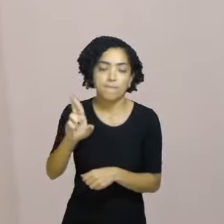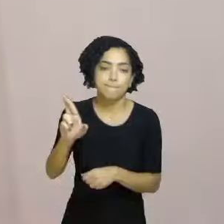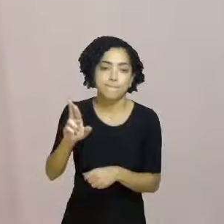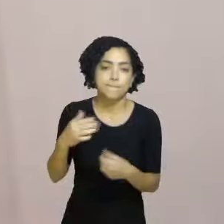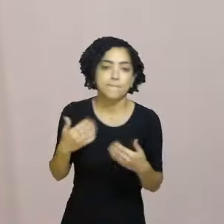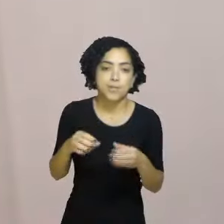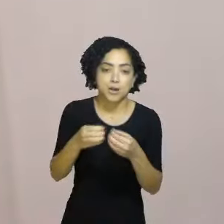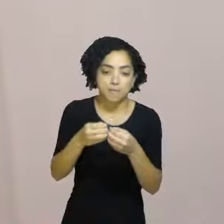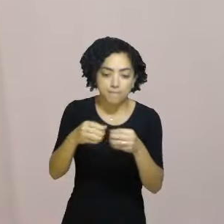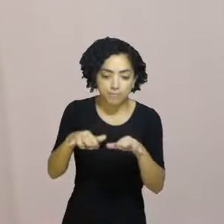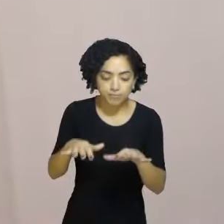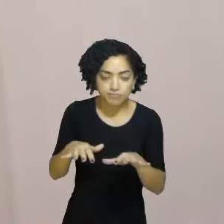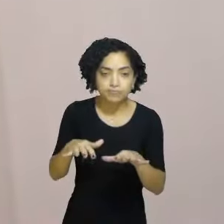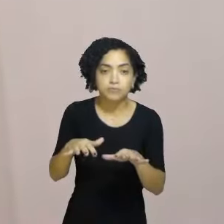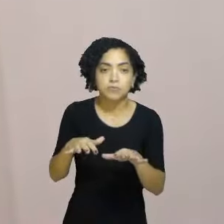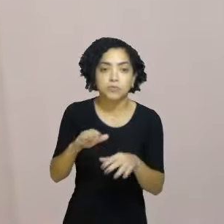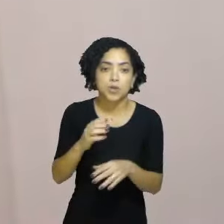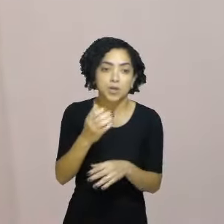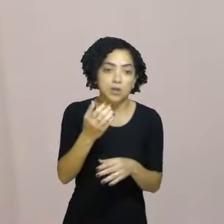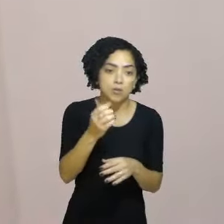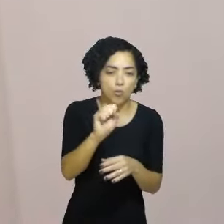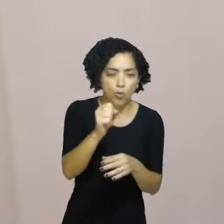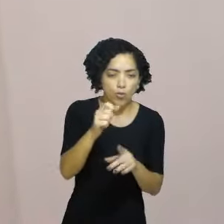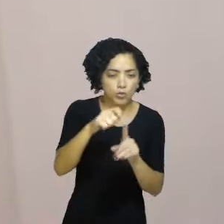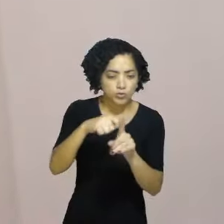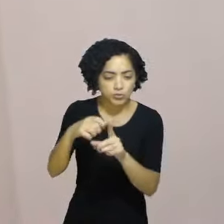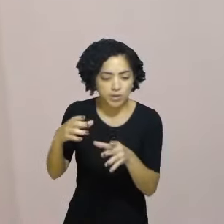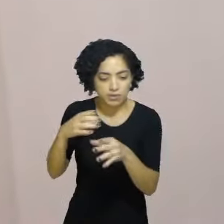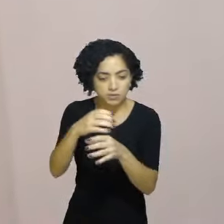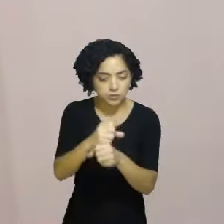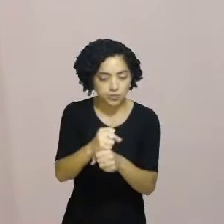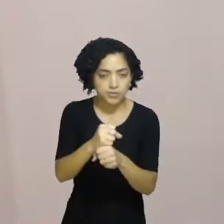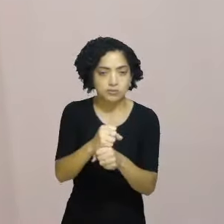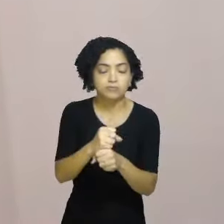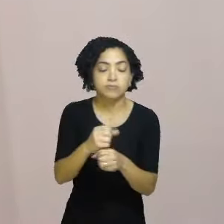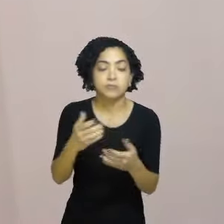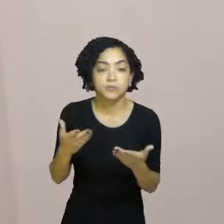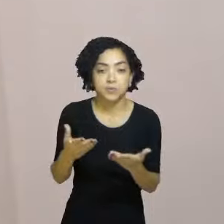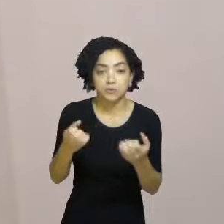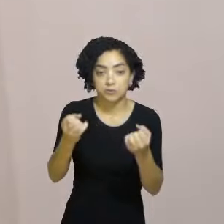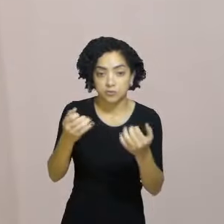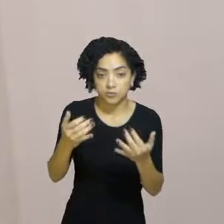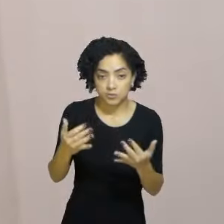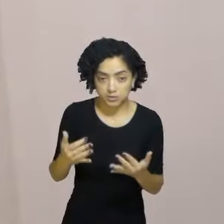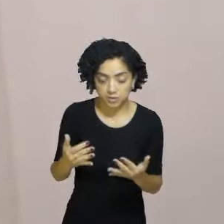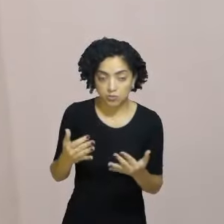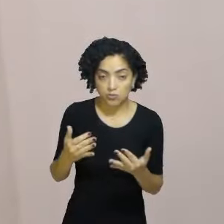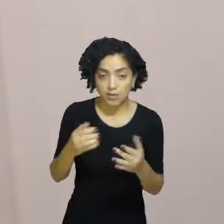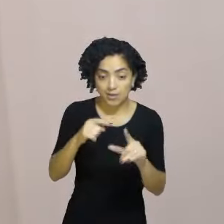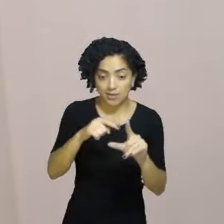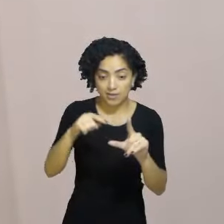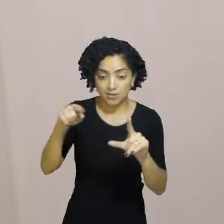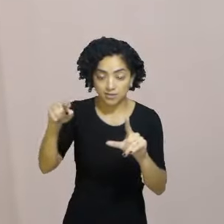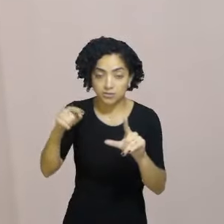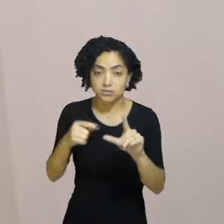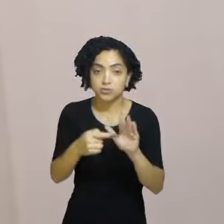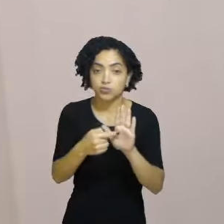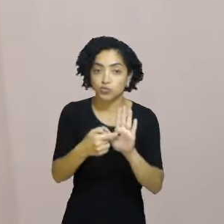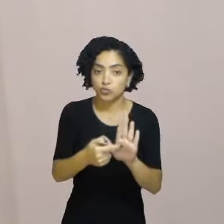reais em apenas 8 meses. Vale ressaltar que estes números não incluem